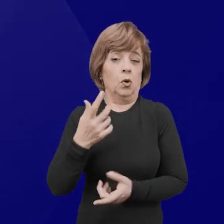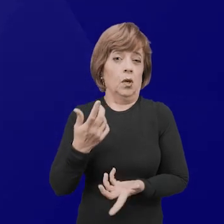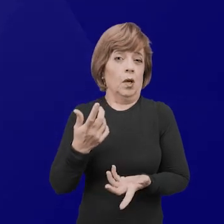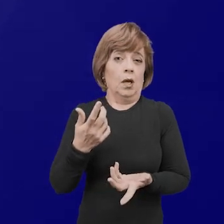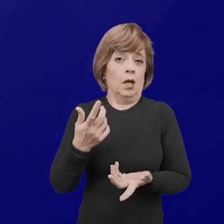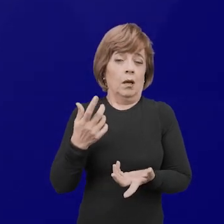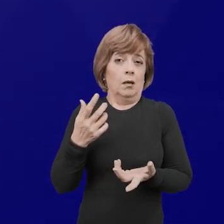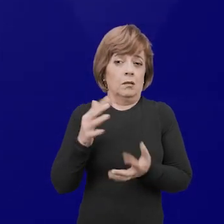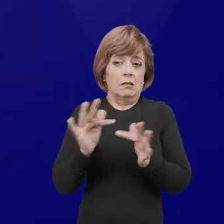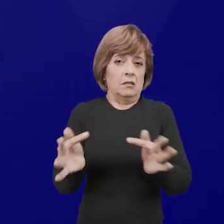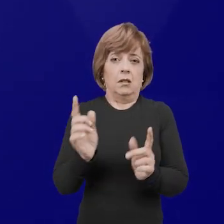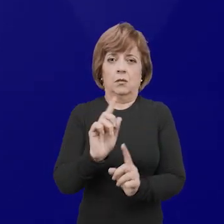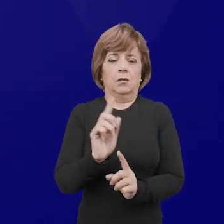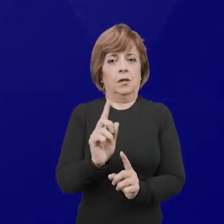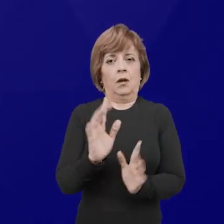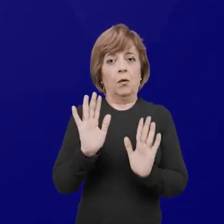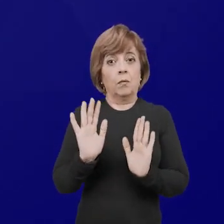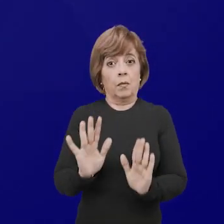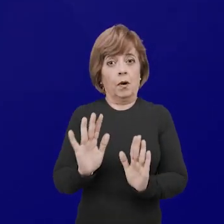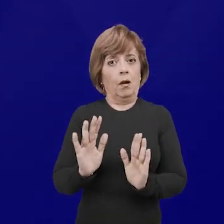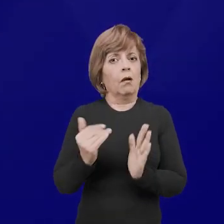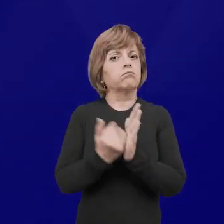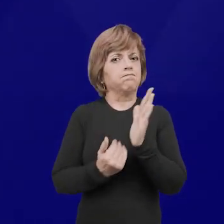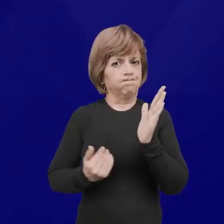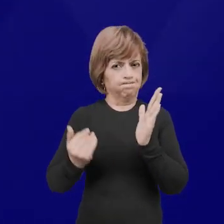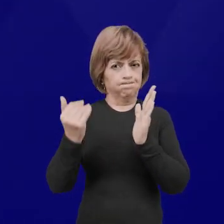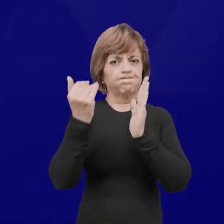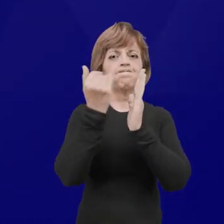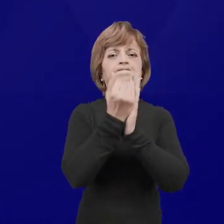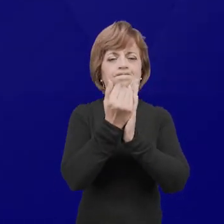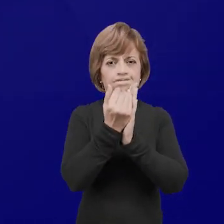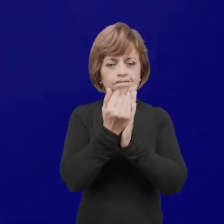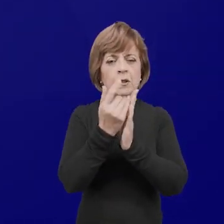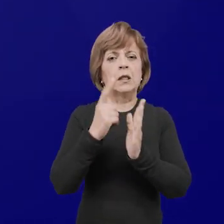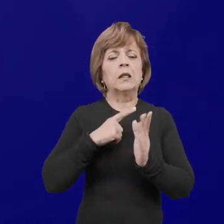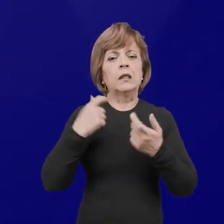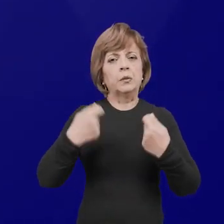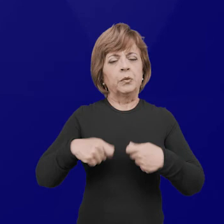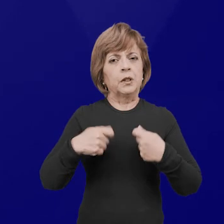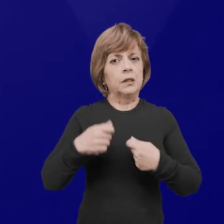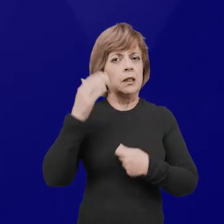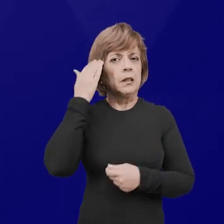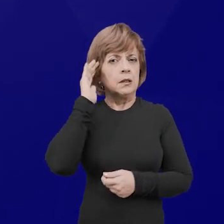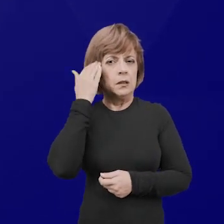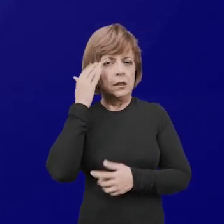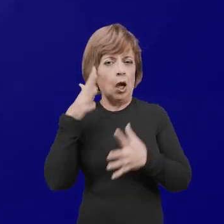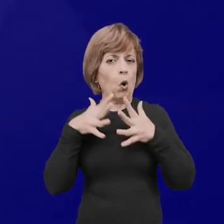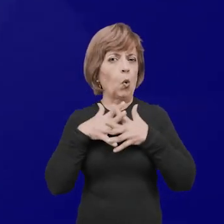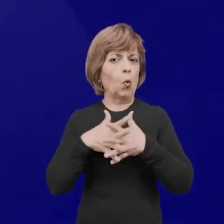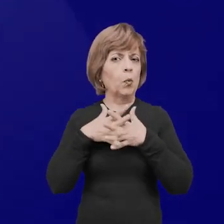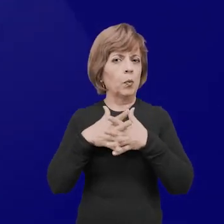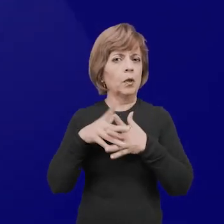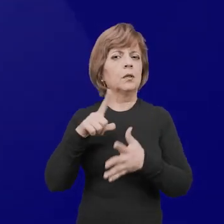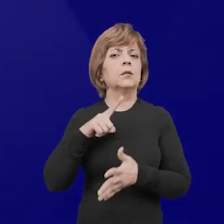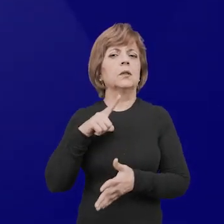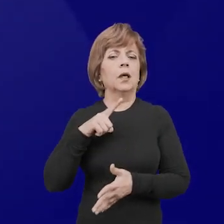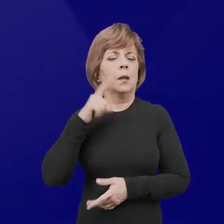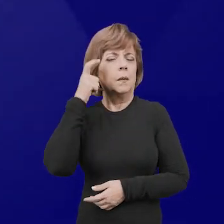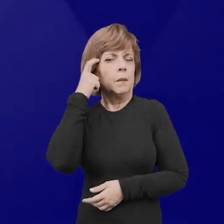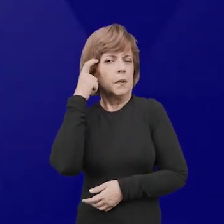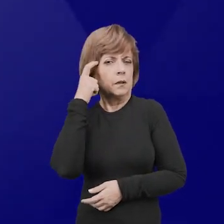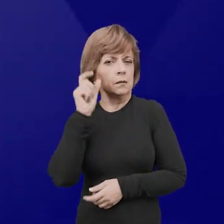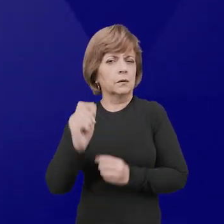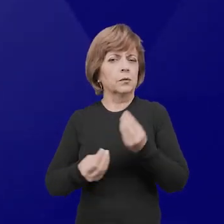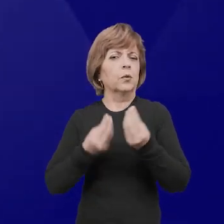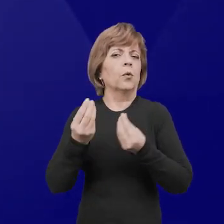fáceis. Então, acima de tudo, é um processo de reconhecer a sua complexidade e pensar em como